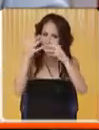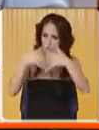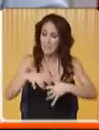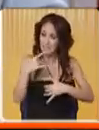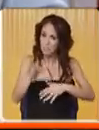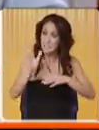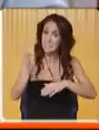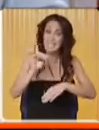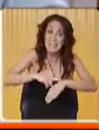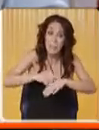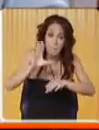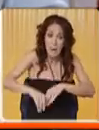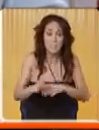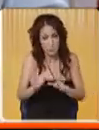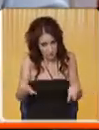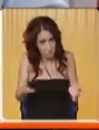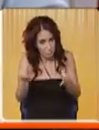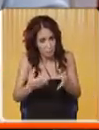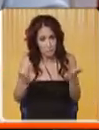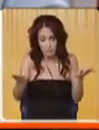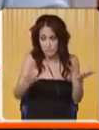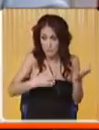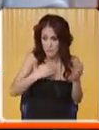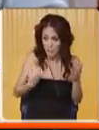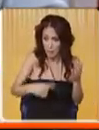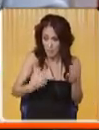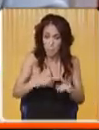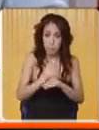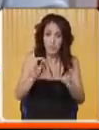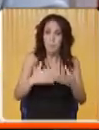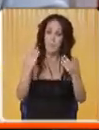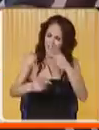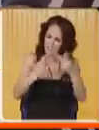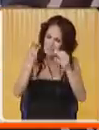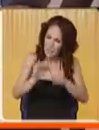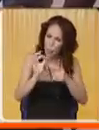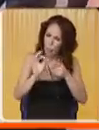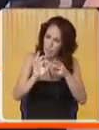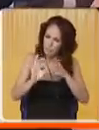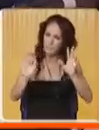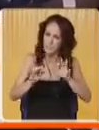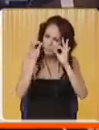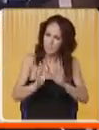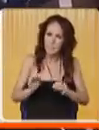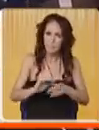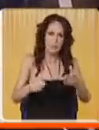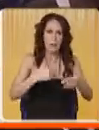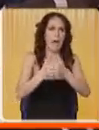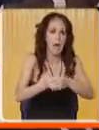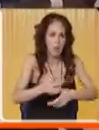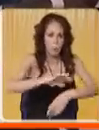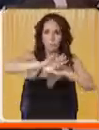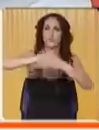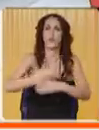que diz isto. E tem alguma razão de ser relativamente a determinado tipo de julgamentos sumários. Porque as coisas sejam analisadas de uma forma mais concreta, sem emoções